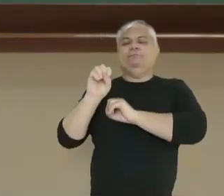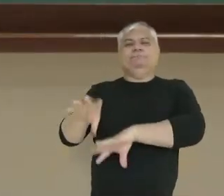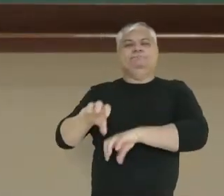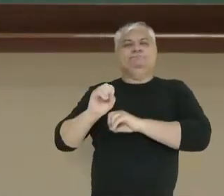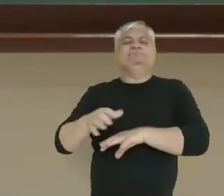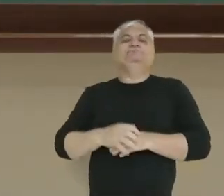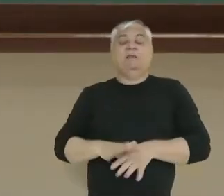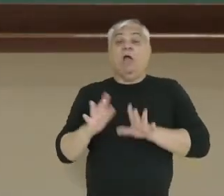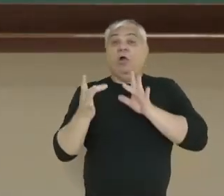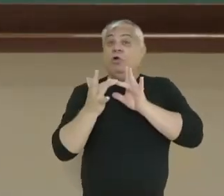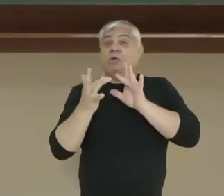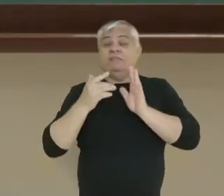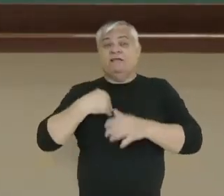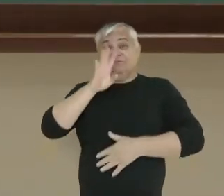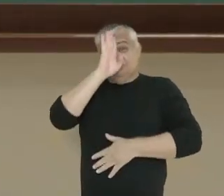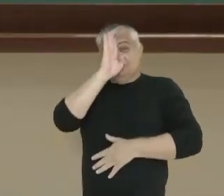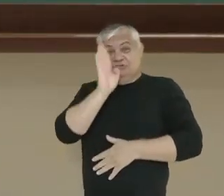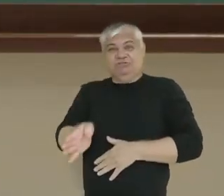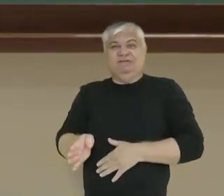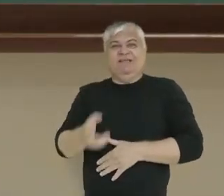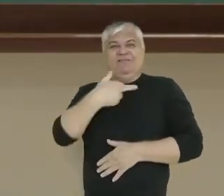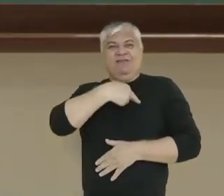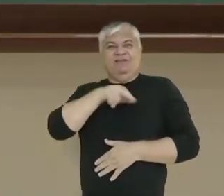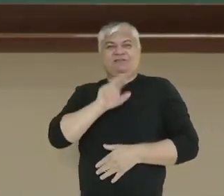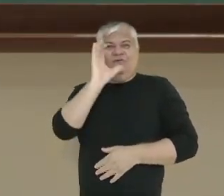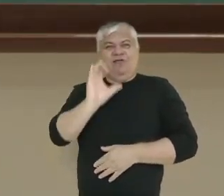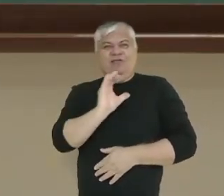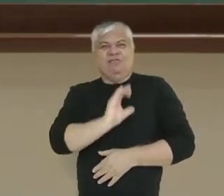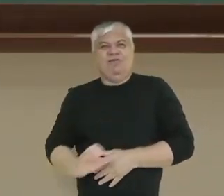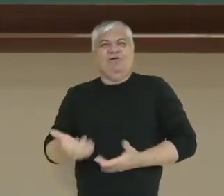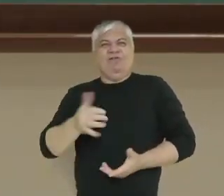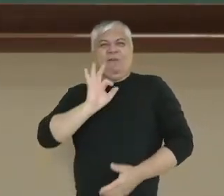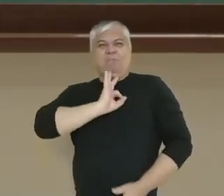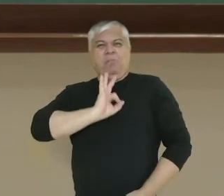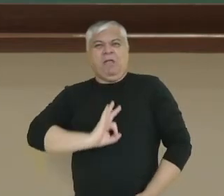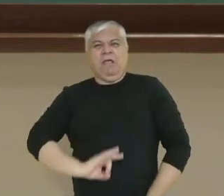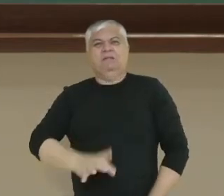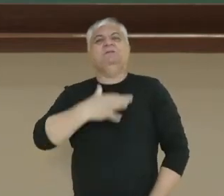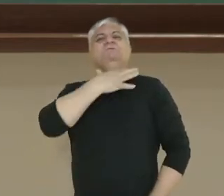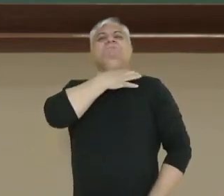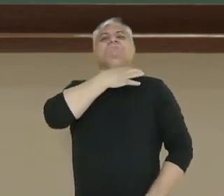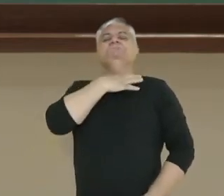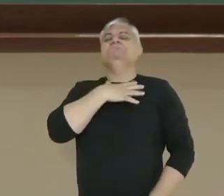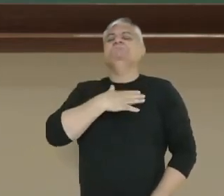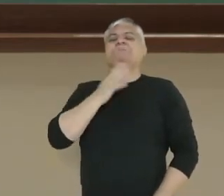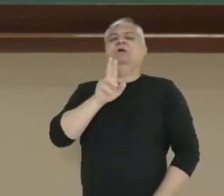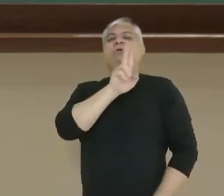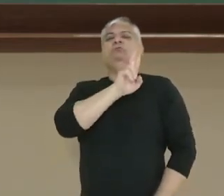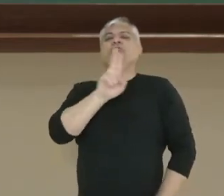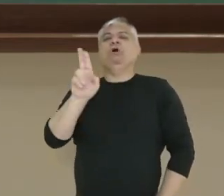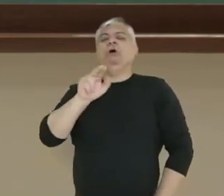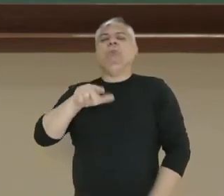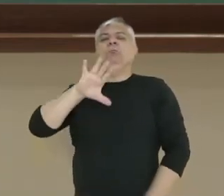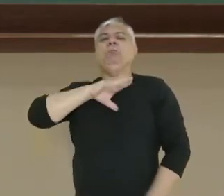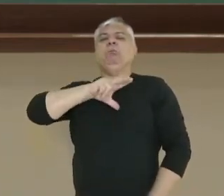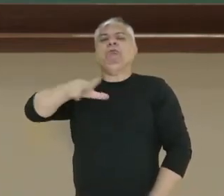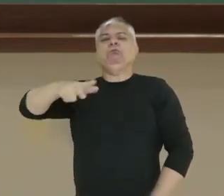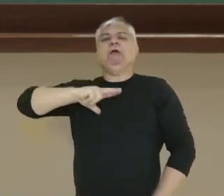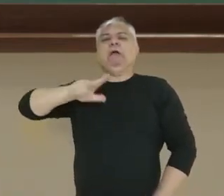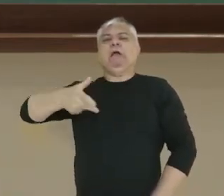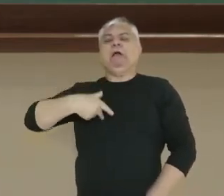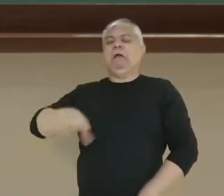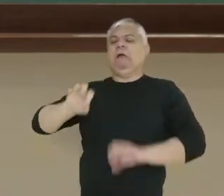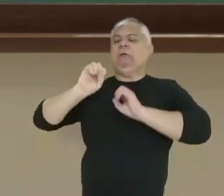contato muito grande com os padres jesuítas, isso em nome da coroa portuguesa, em todo o processo